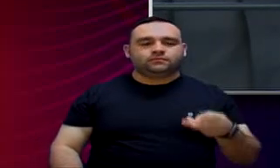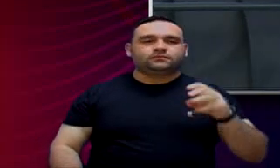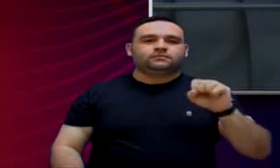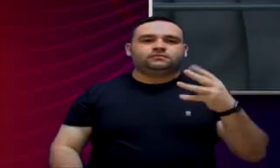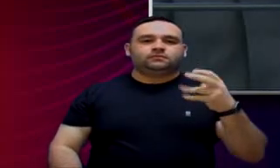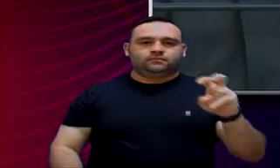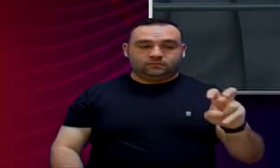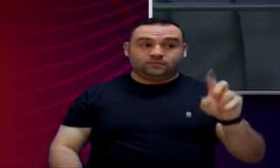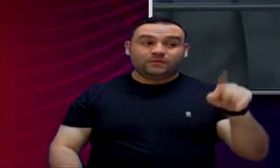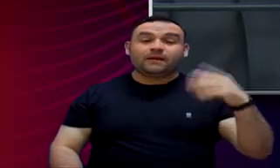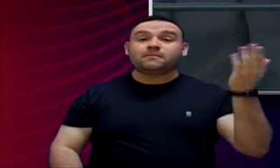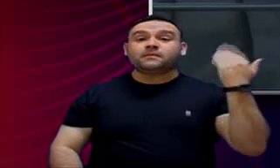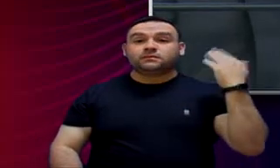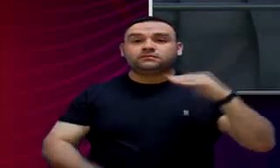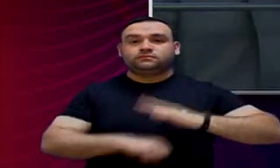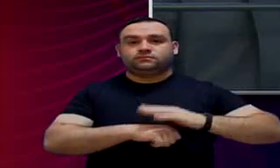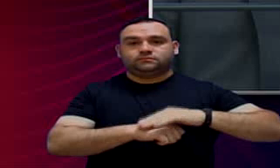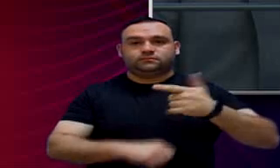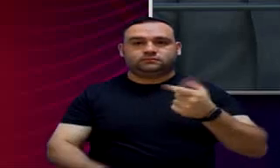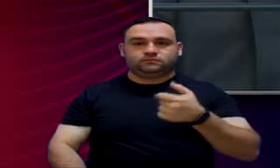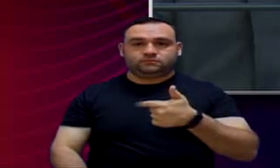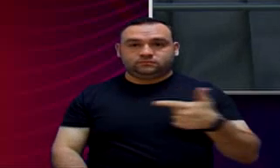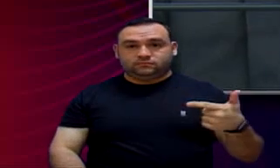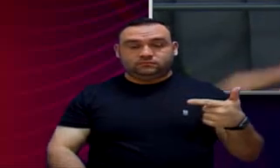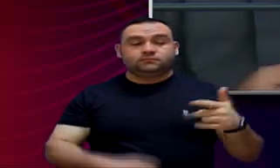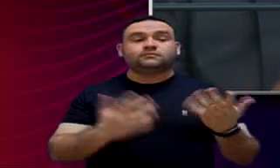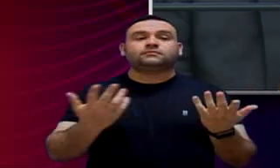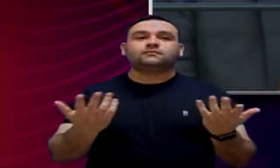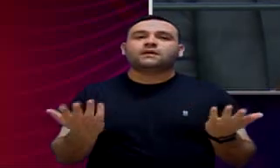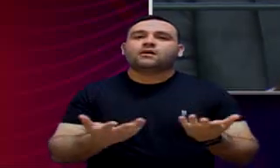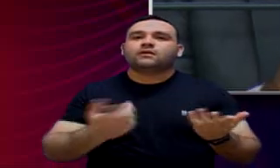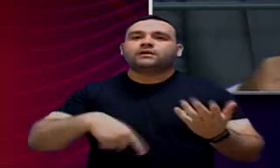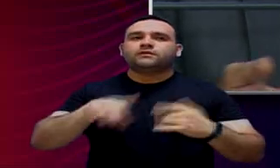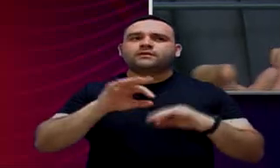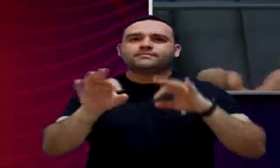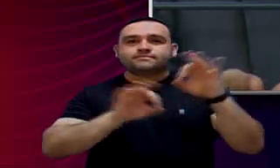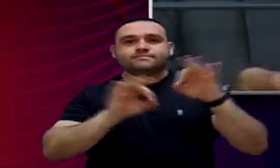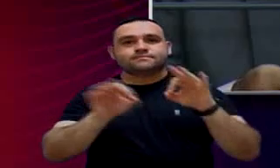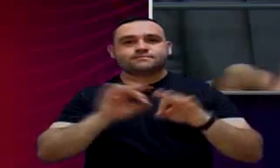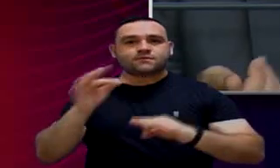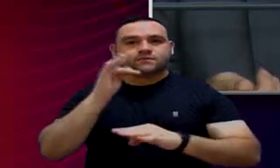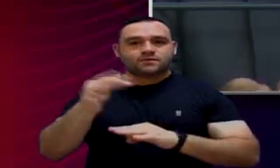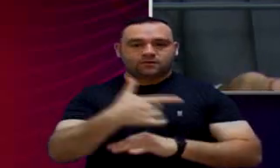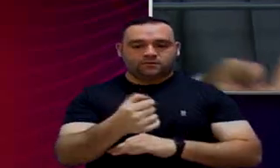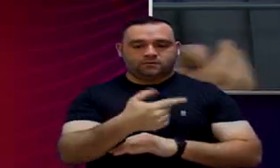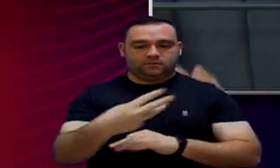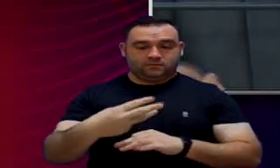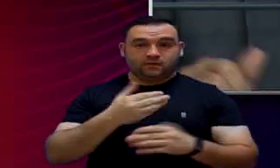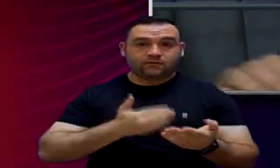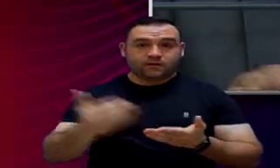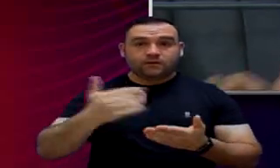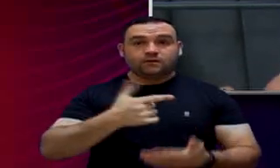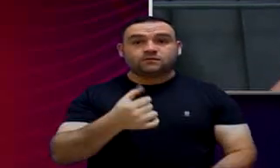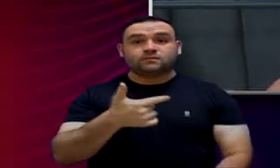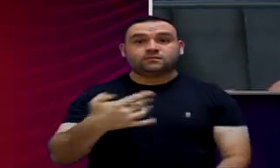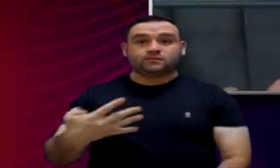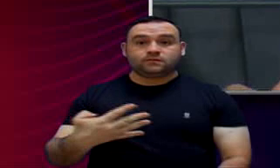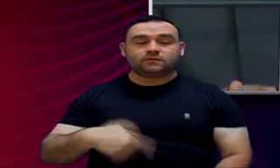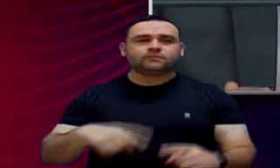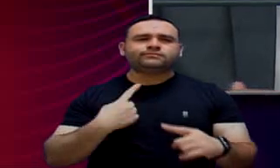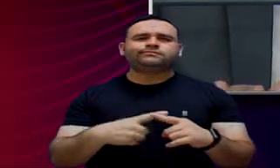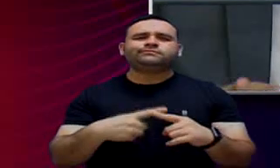então isso aqui foi executado em 2022 a gente só tá projetando isso para 2003 e 24